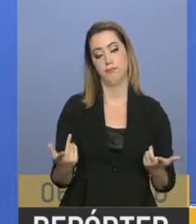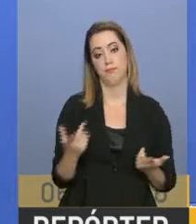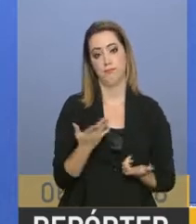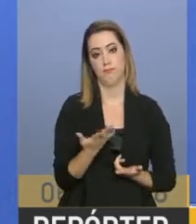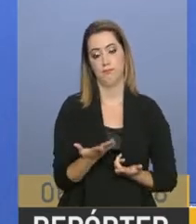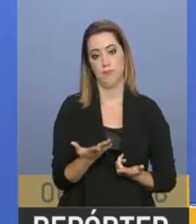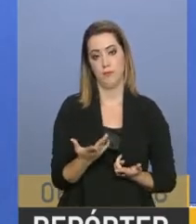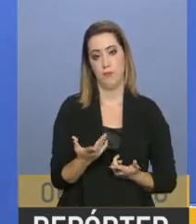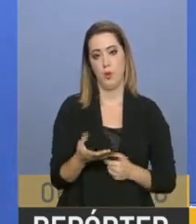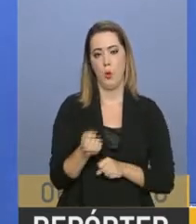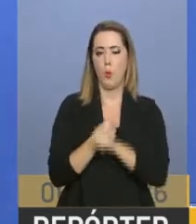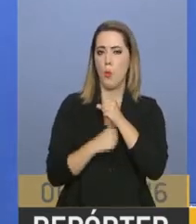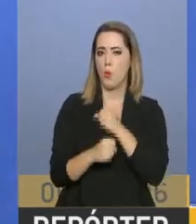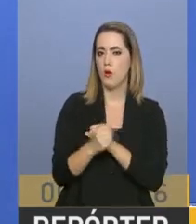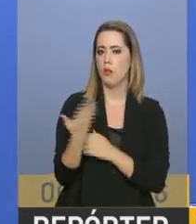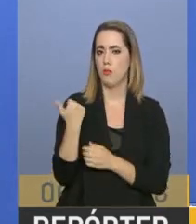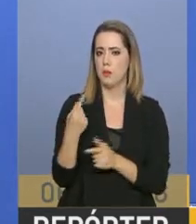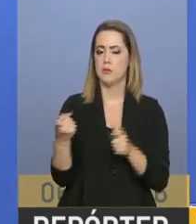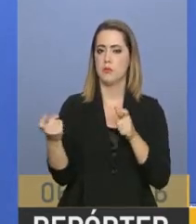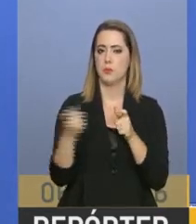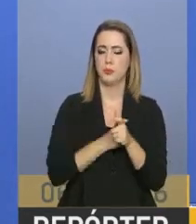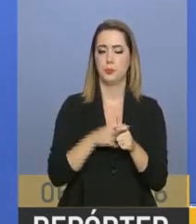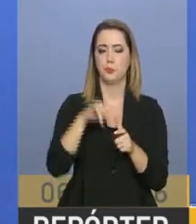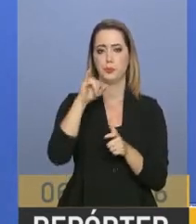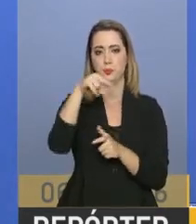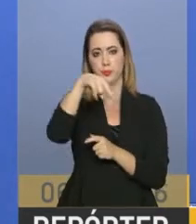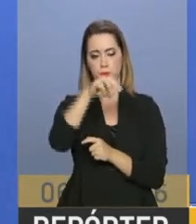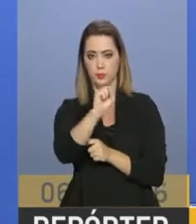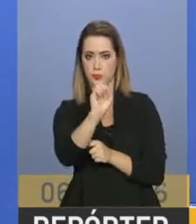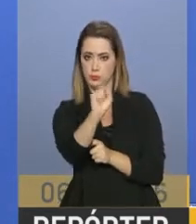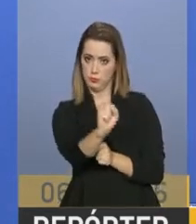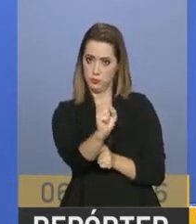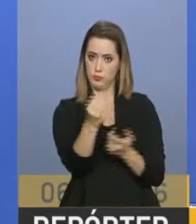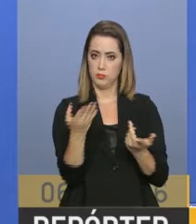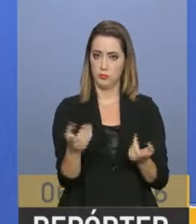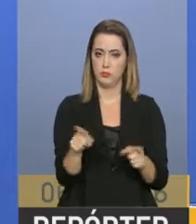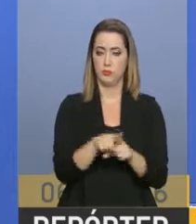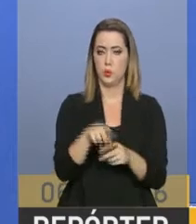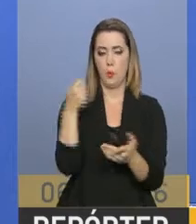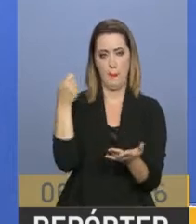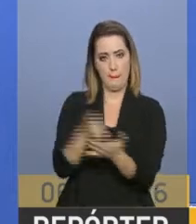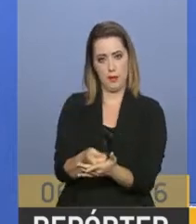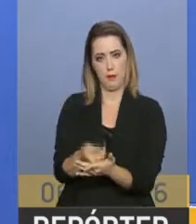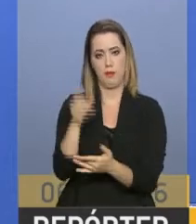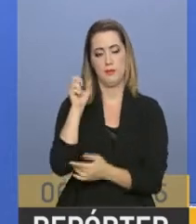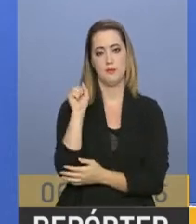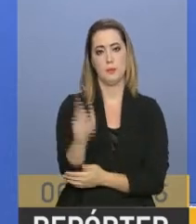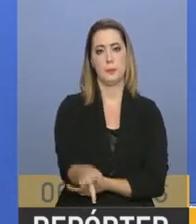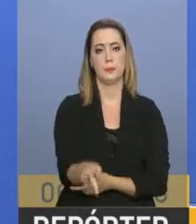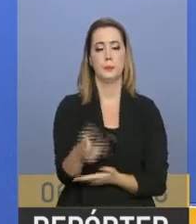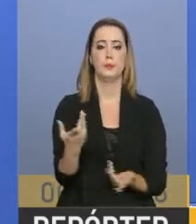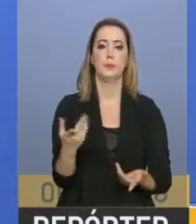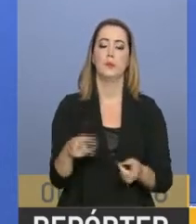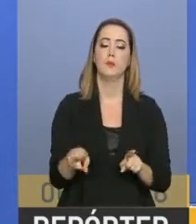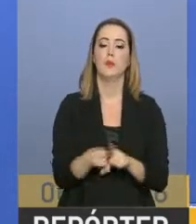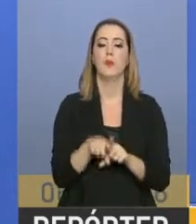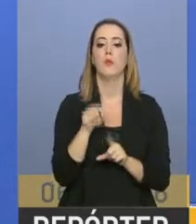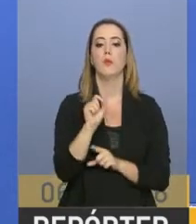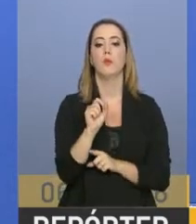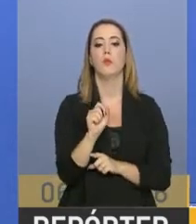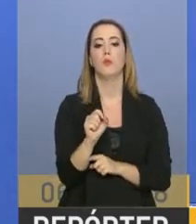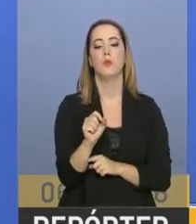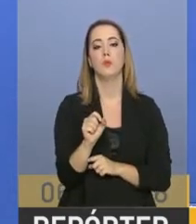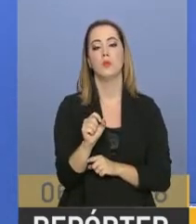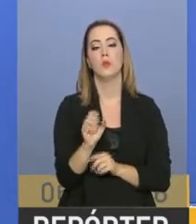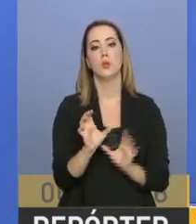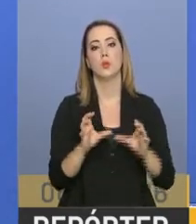no ano passado déficit do inss é o instituto que pagas aposentadorias e pensões dos trabalhadores